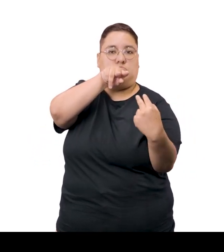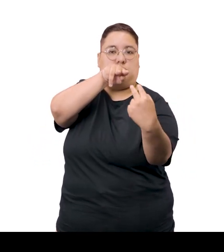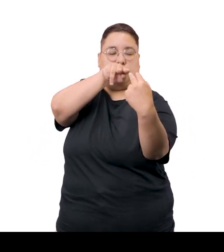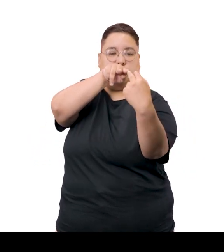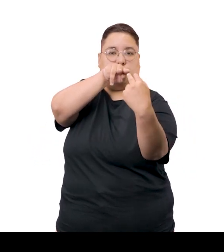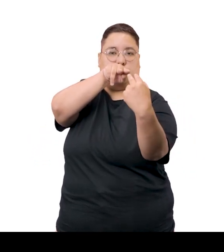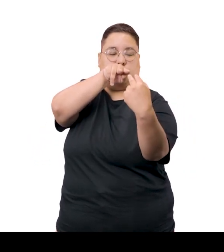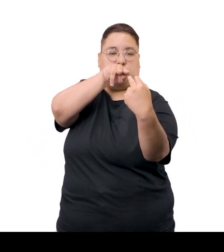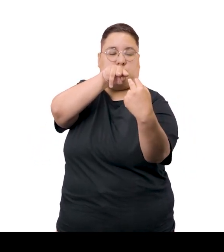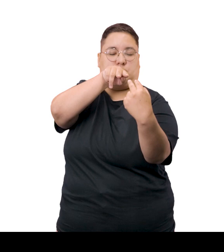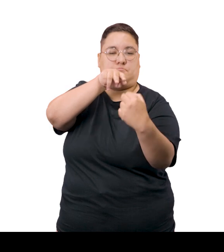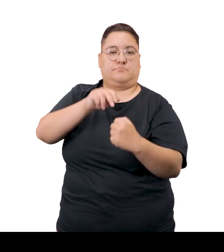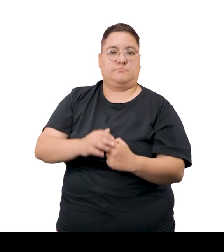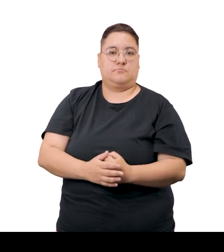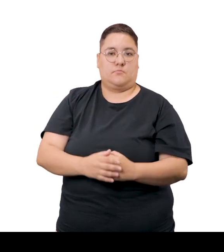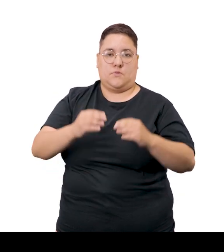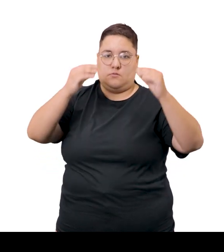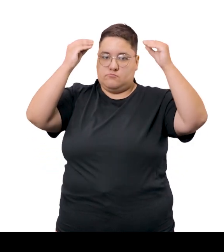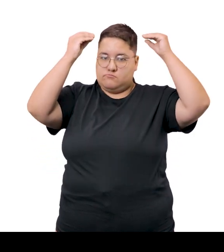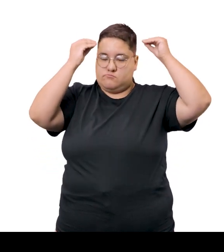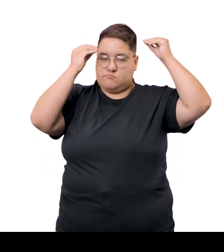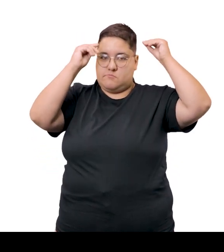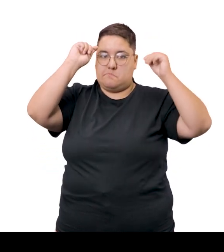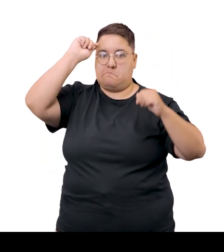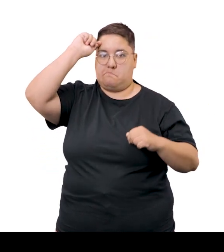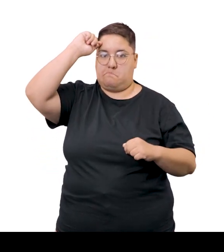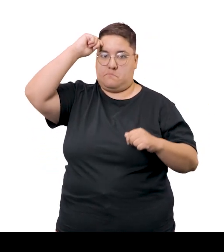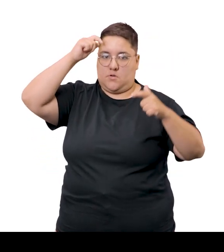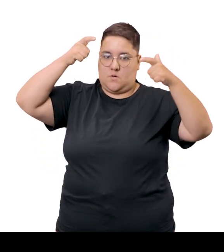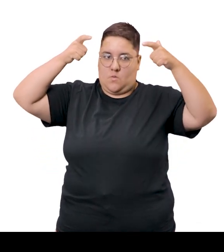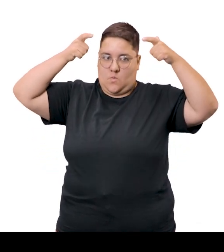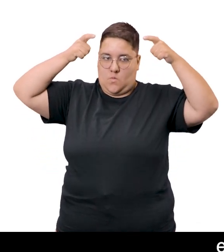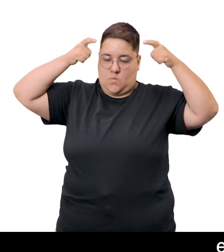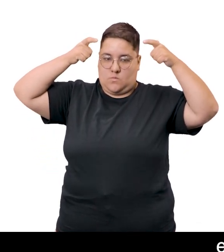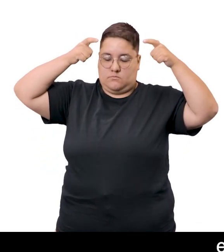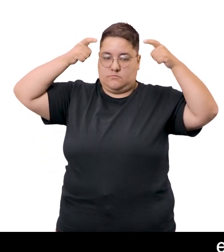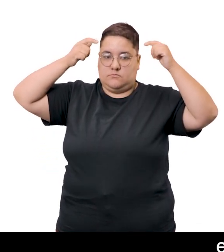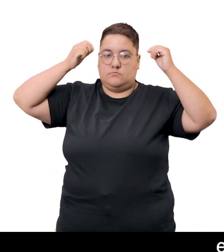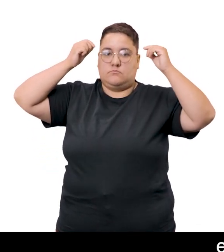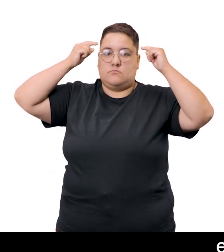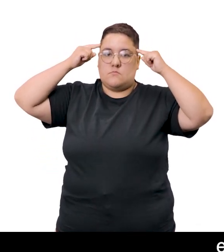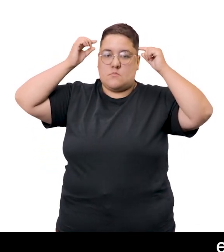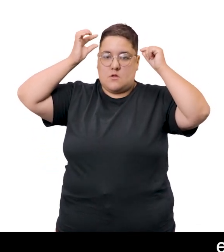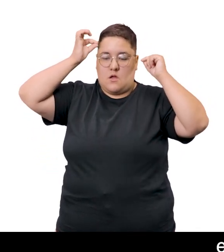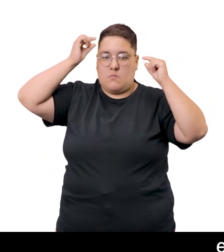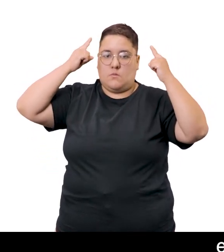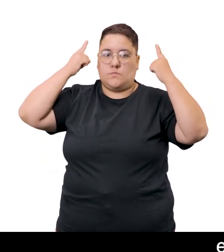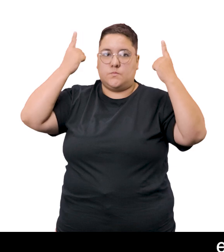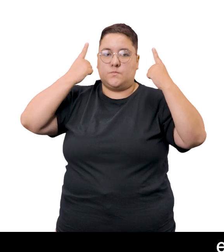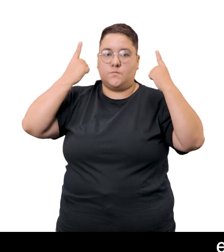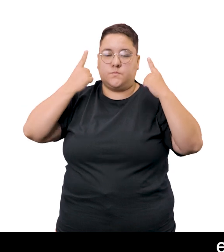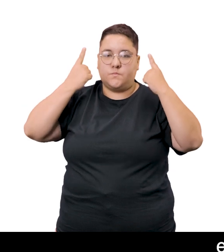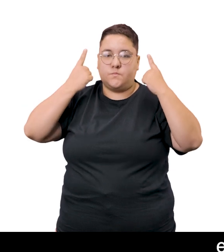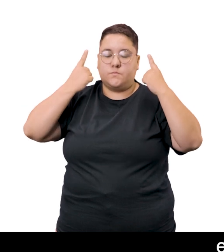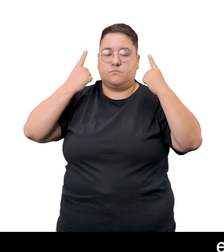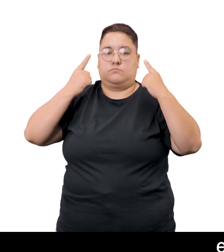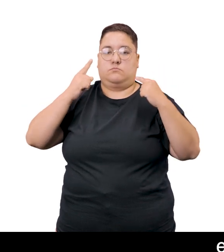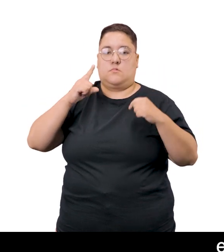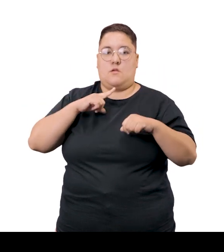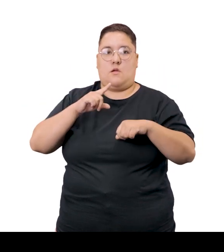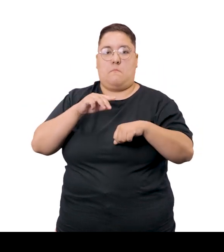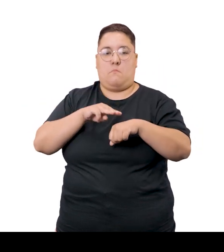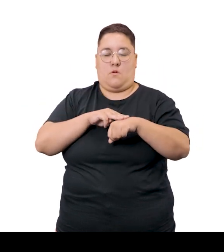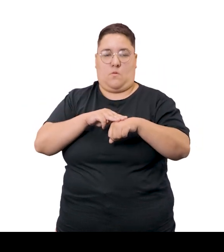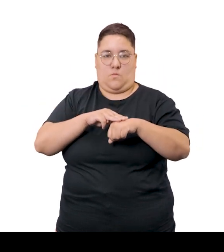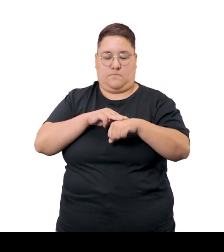espectador. Tem uma boina preta e arredondada na cabeça e os cabelos castanhos enrolados aparecem na